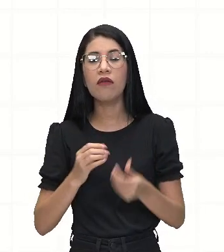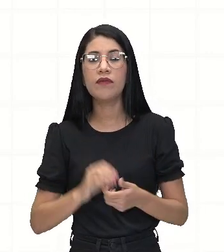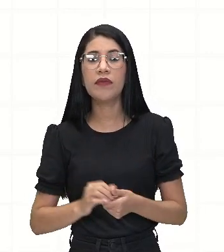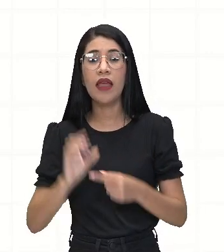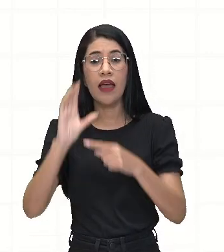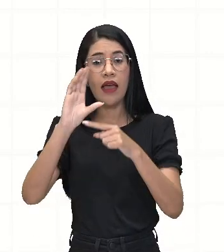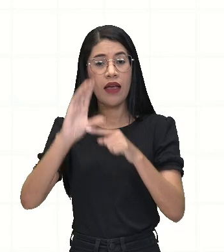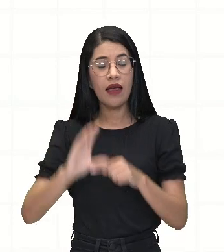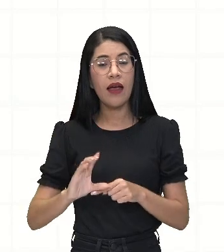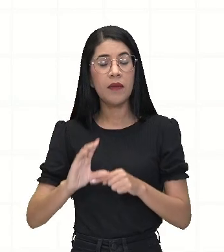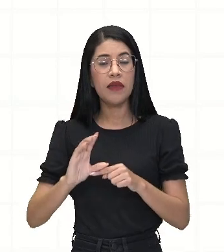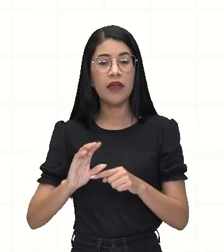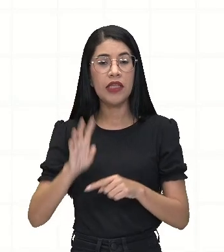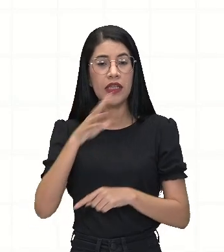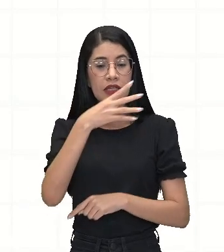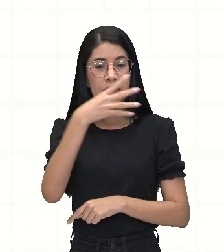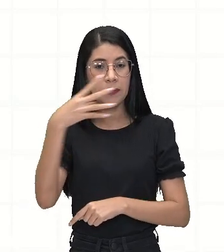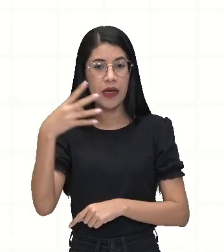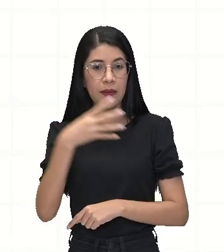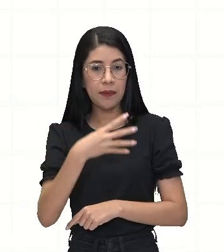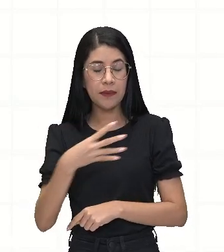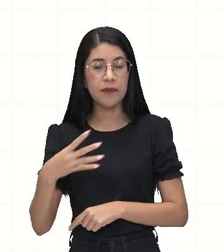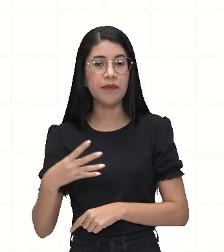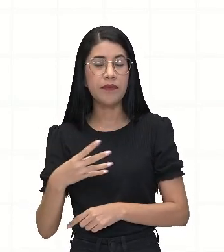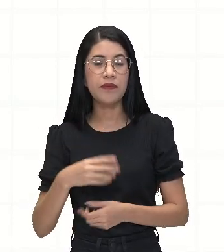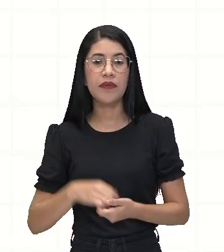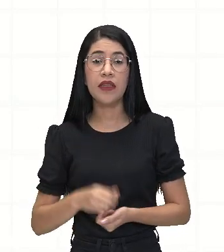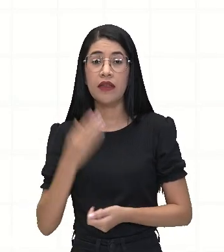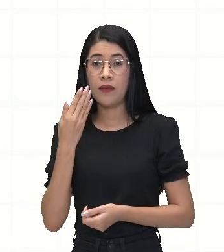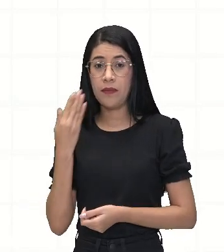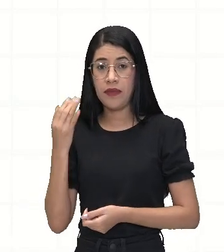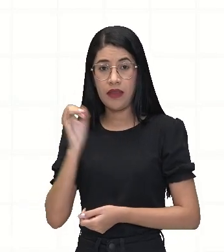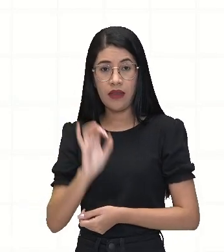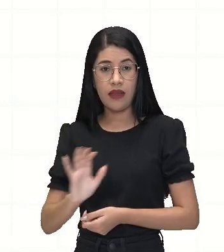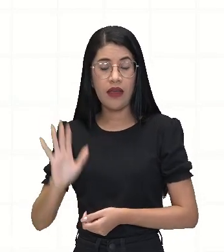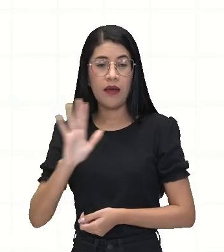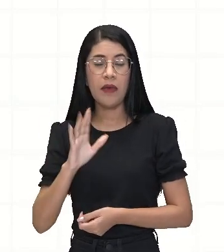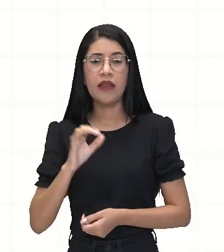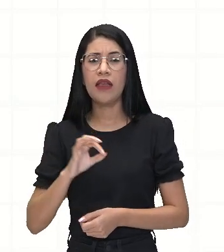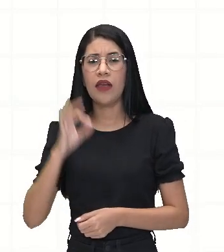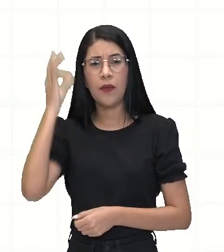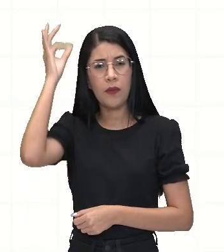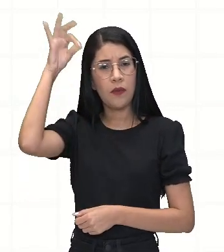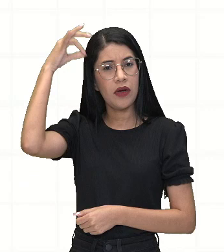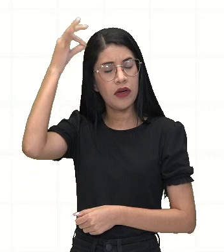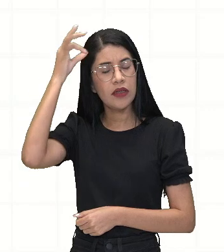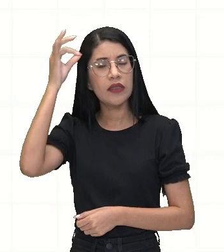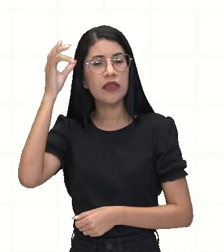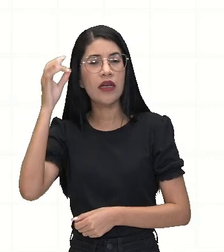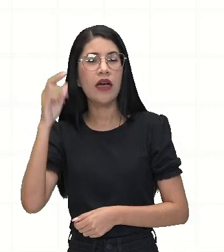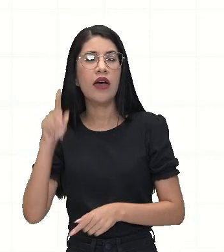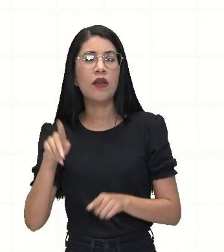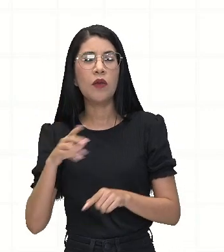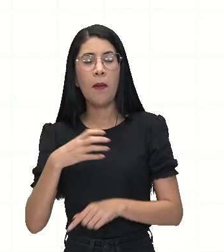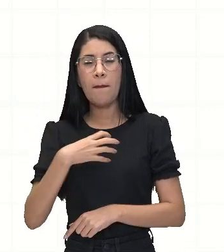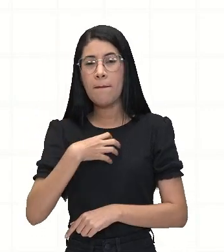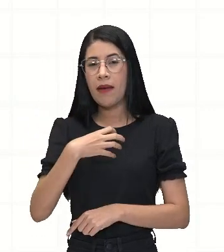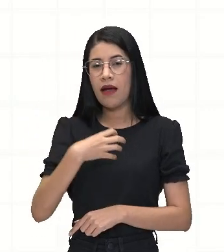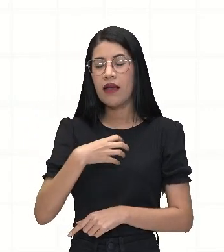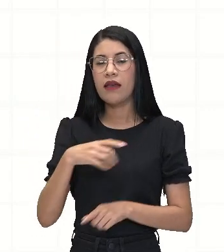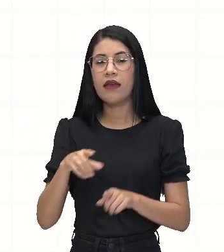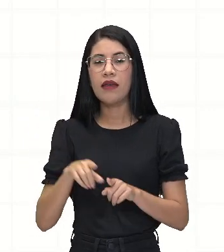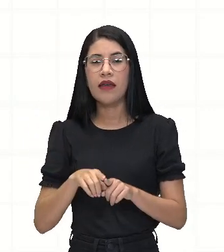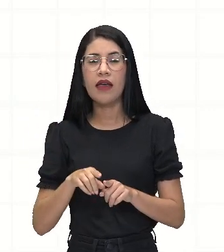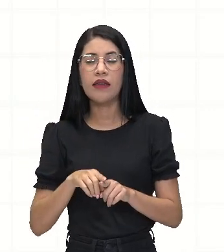de capitanias hereditárias, tá bom? Então, aqui no mapa, a gente tem do Espírito Santo, Porto Seguro, Bahia,